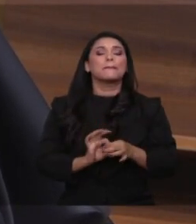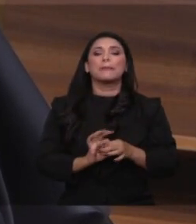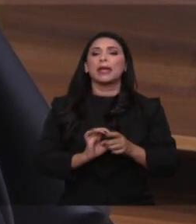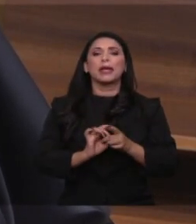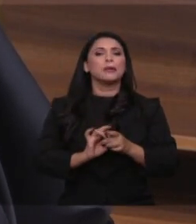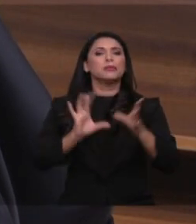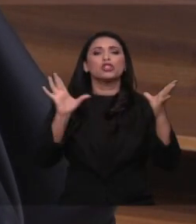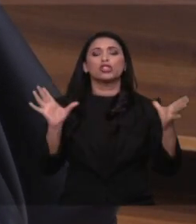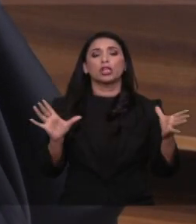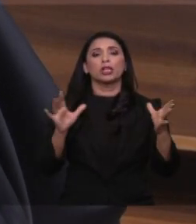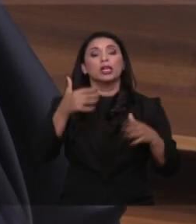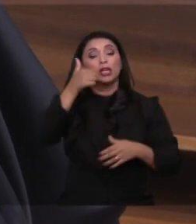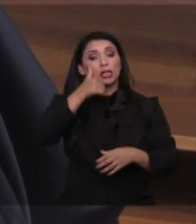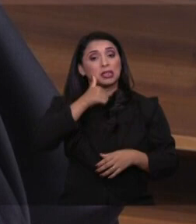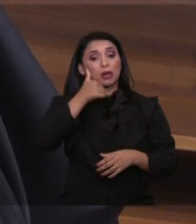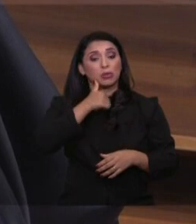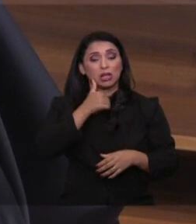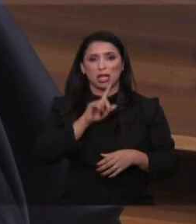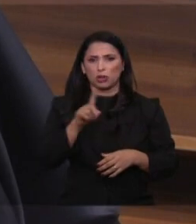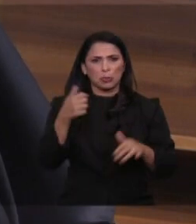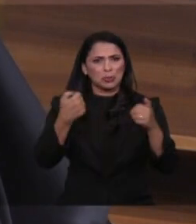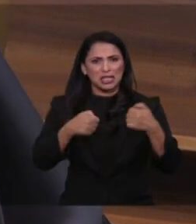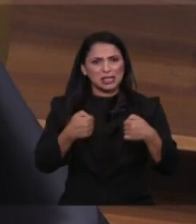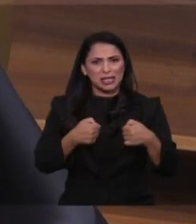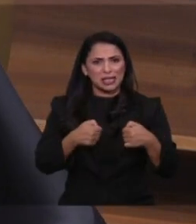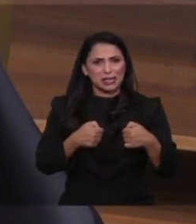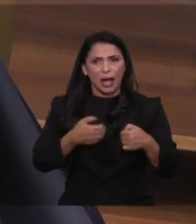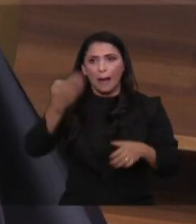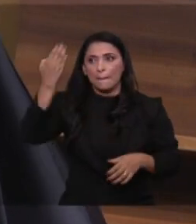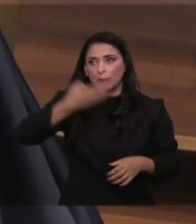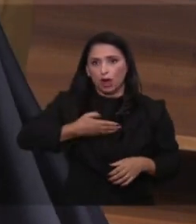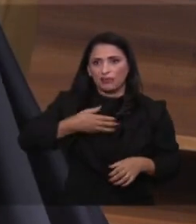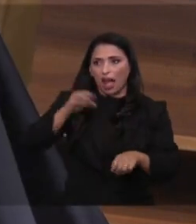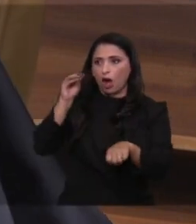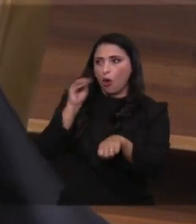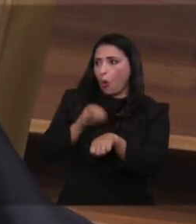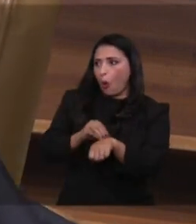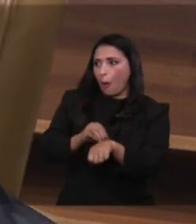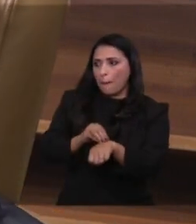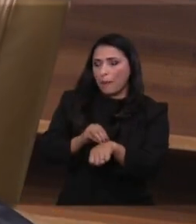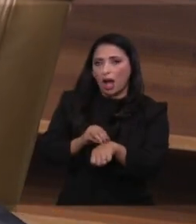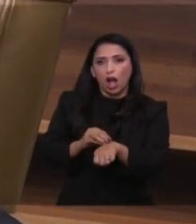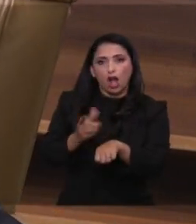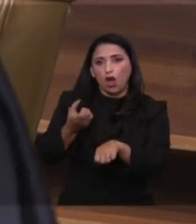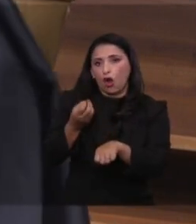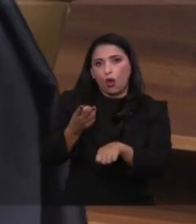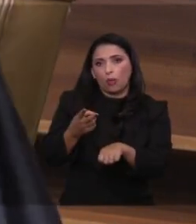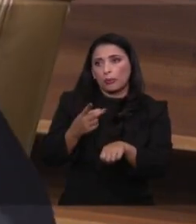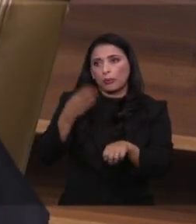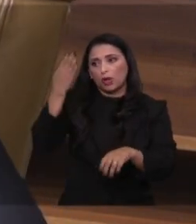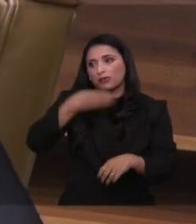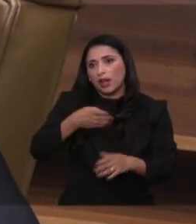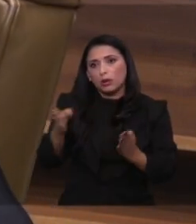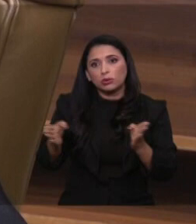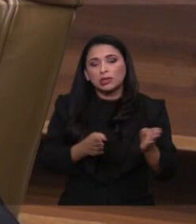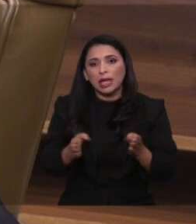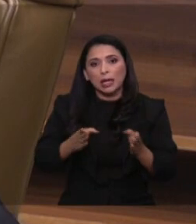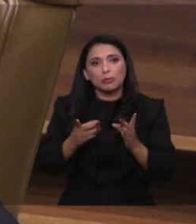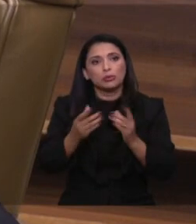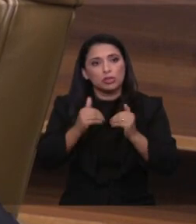sem necessidade de comprovação de culpa do seu cônjuge ou de tempo de separação de fato,